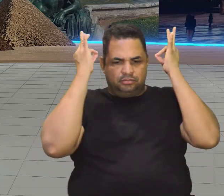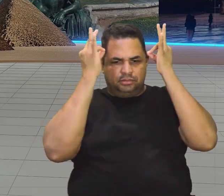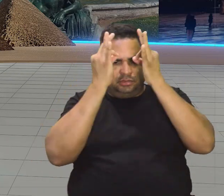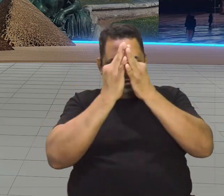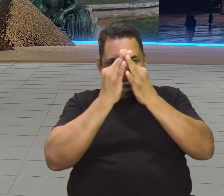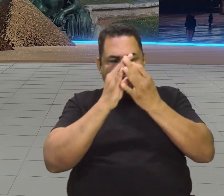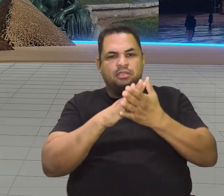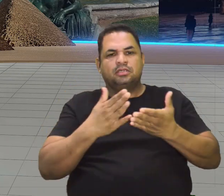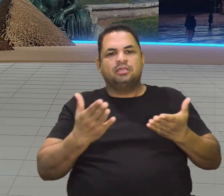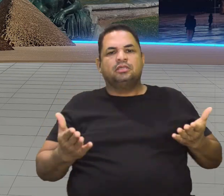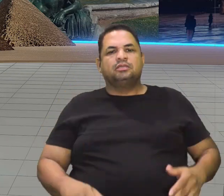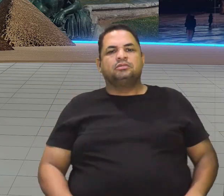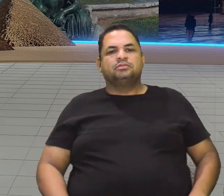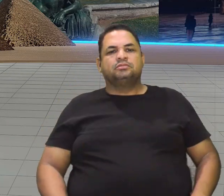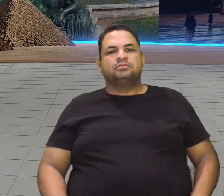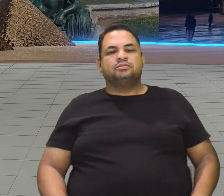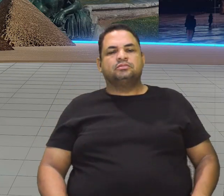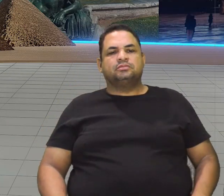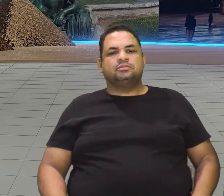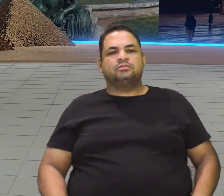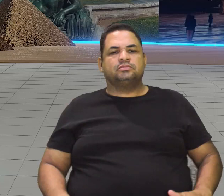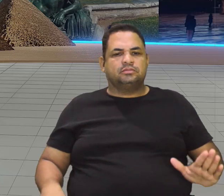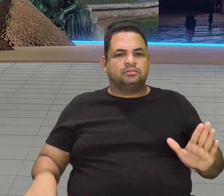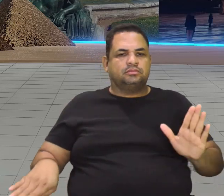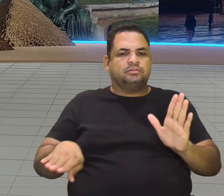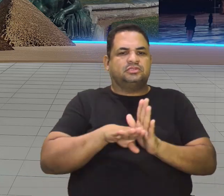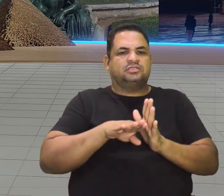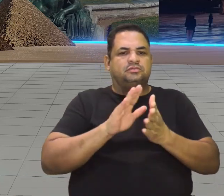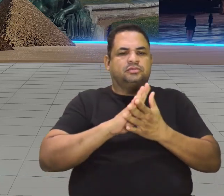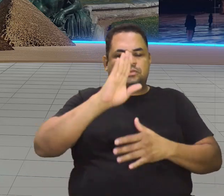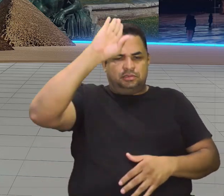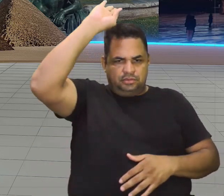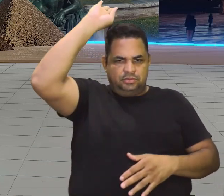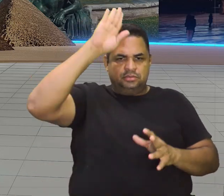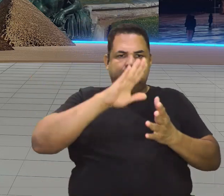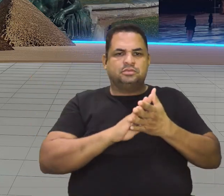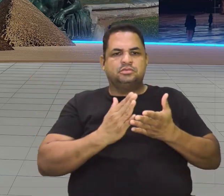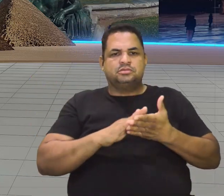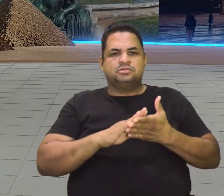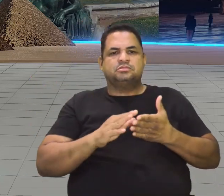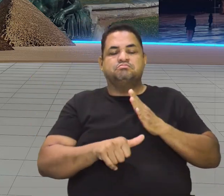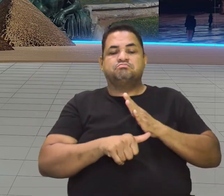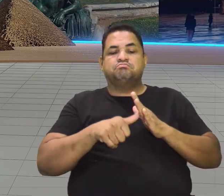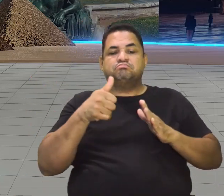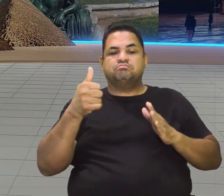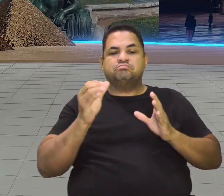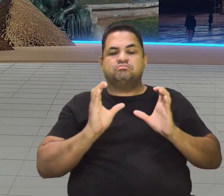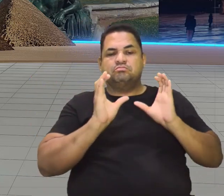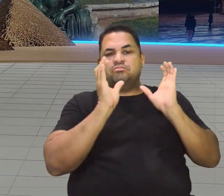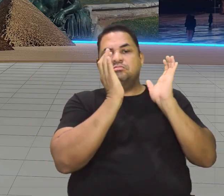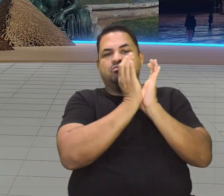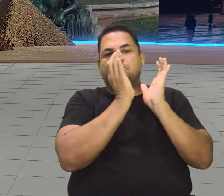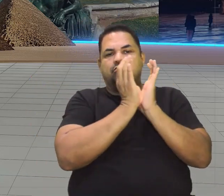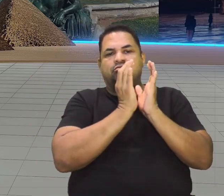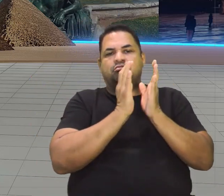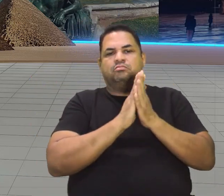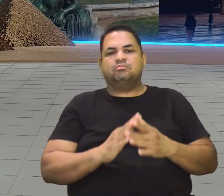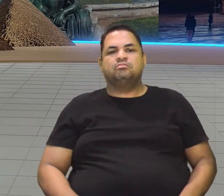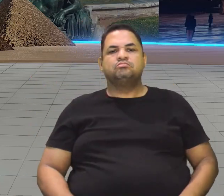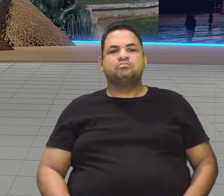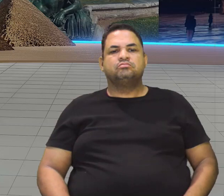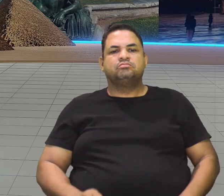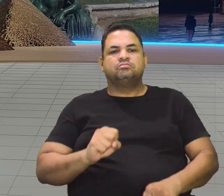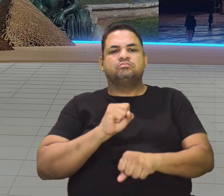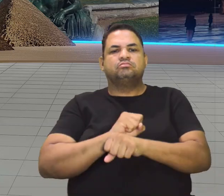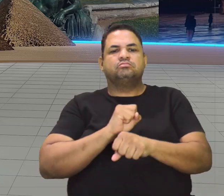Egito e chegamos ao Império Romano. Esses foram os assuntos da nossa primeira unidade. Agora é com vocês. Eu espero